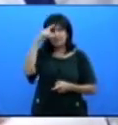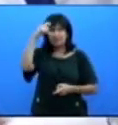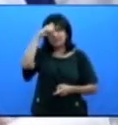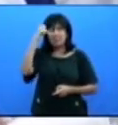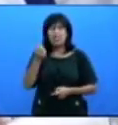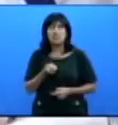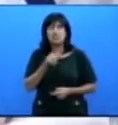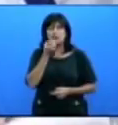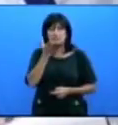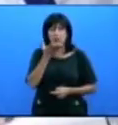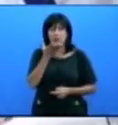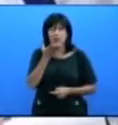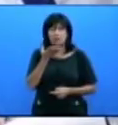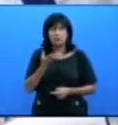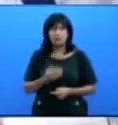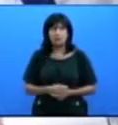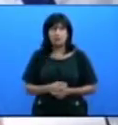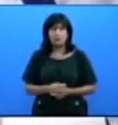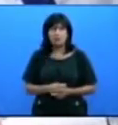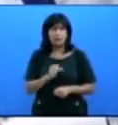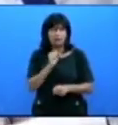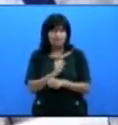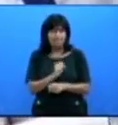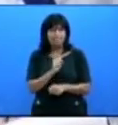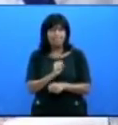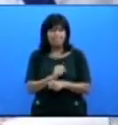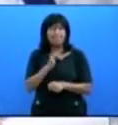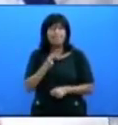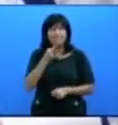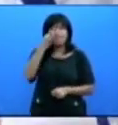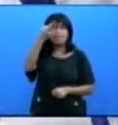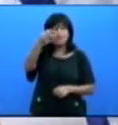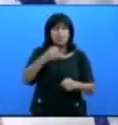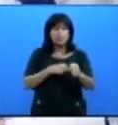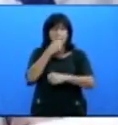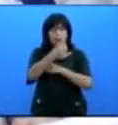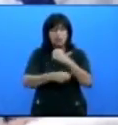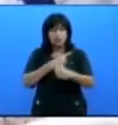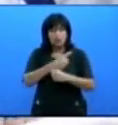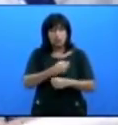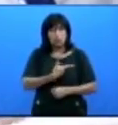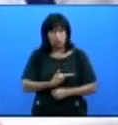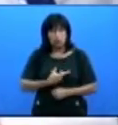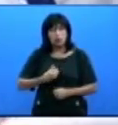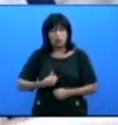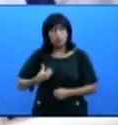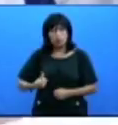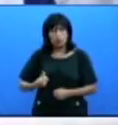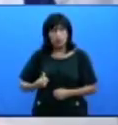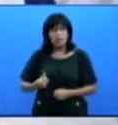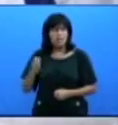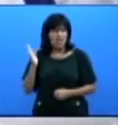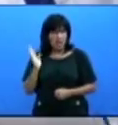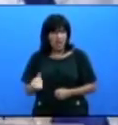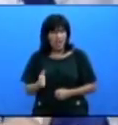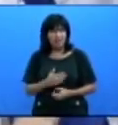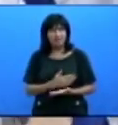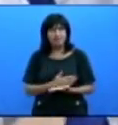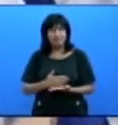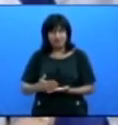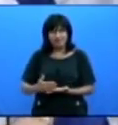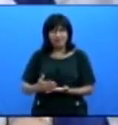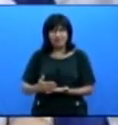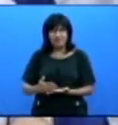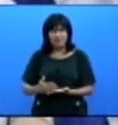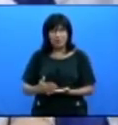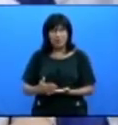que venha, logo no início do ano de 2011, a funcionar e conseguir terminar definitivamente